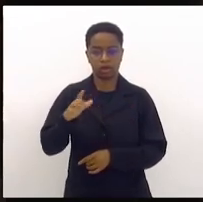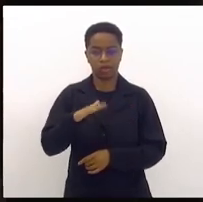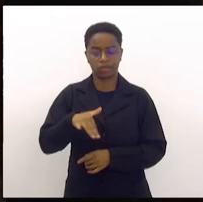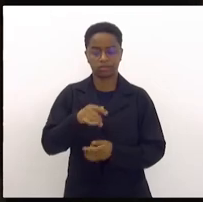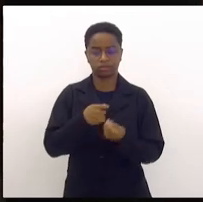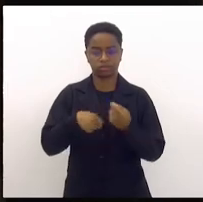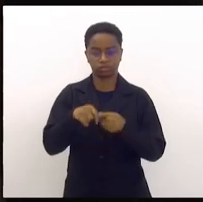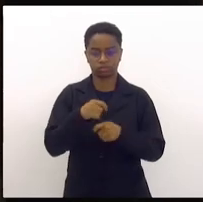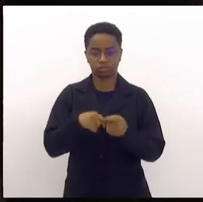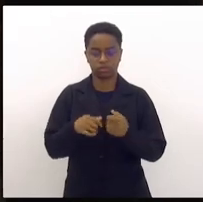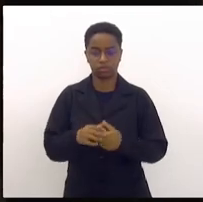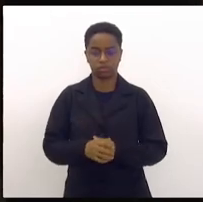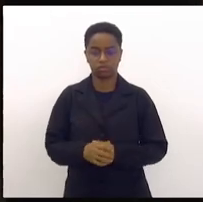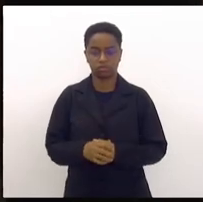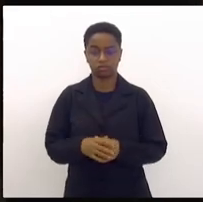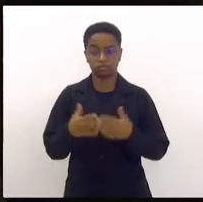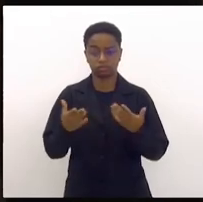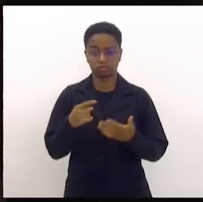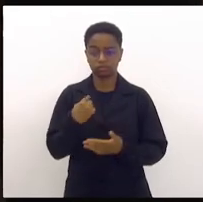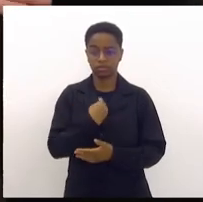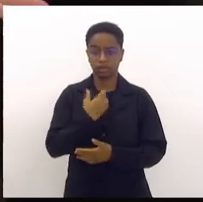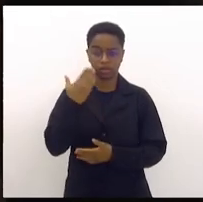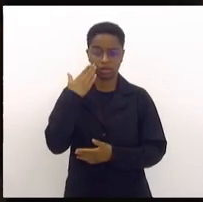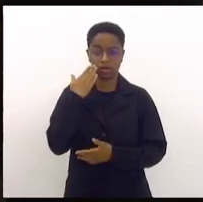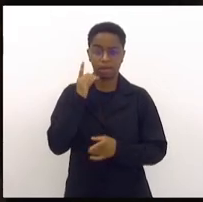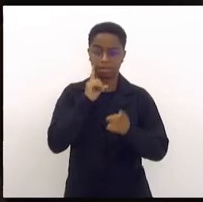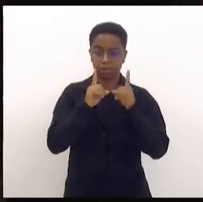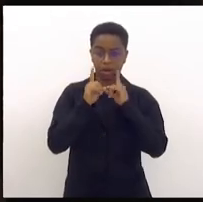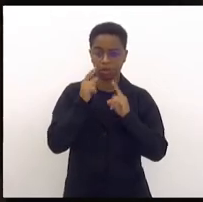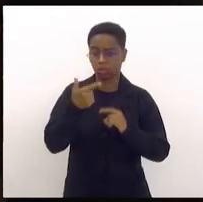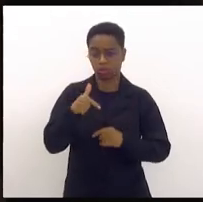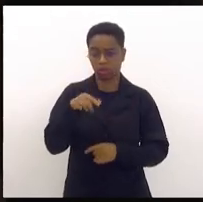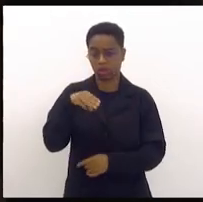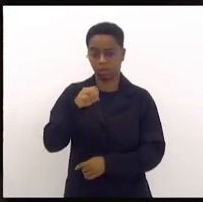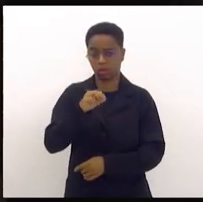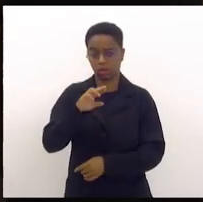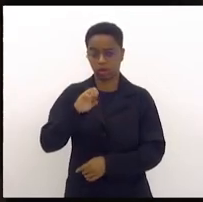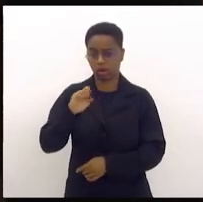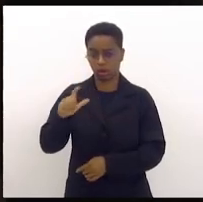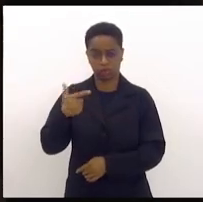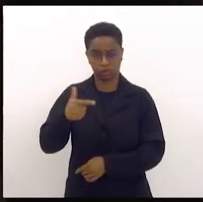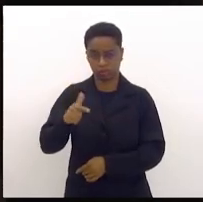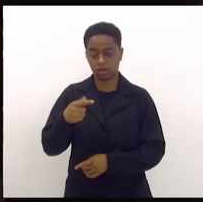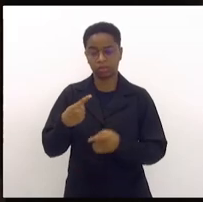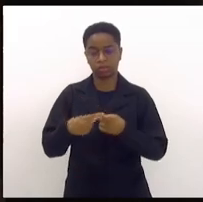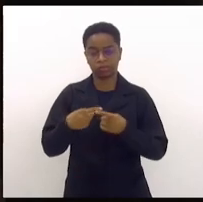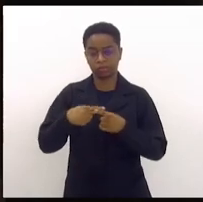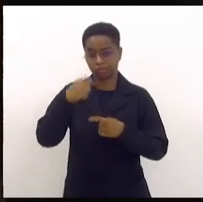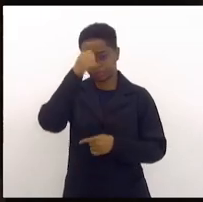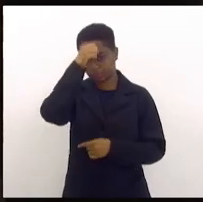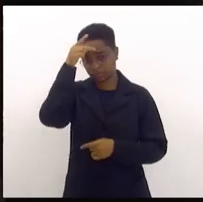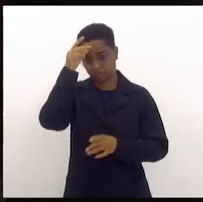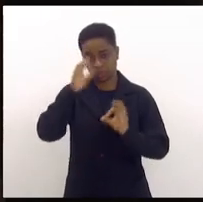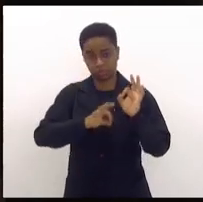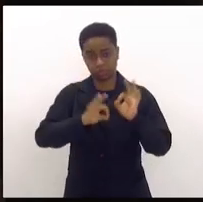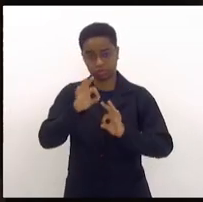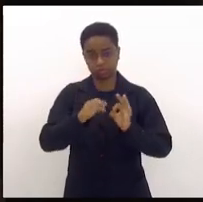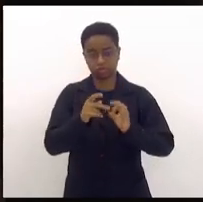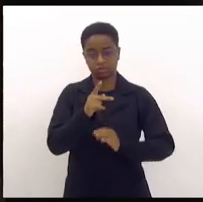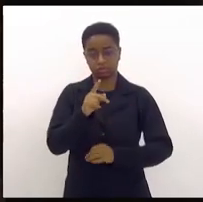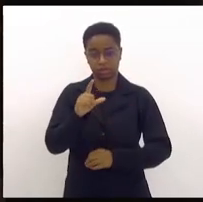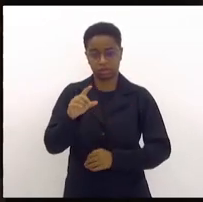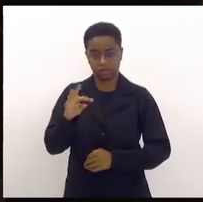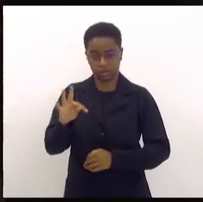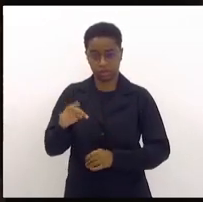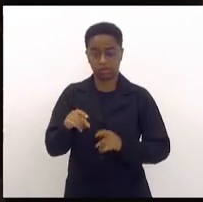administrativa. Ora, sabemos que em Maricá não existe moralidade, até porque é uma prefeitura administrada pelo PT, onde tem como